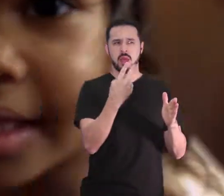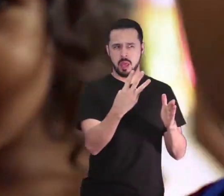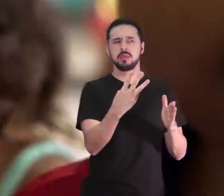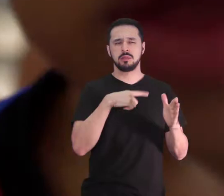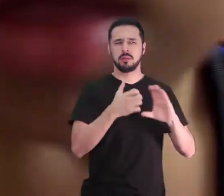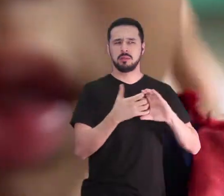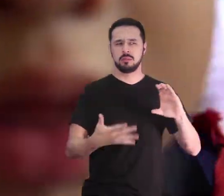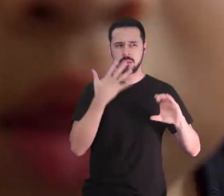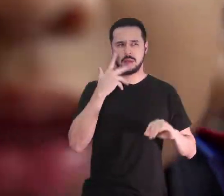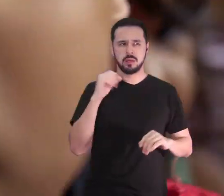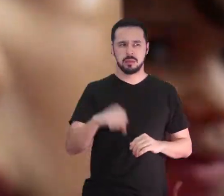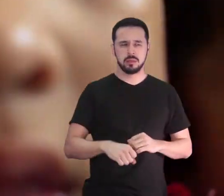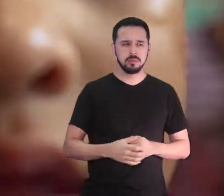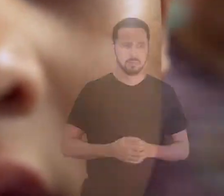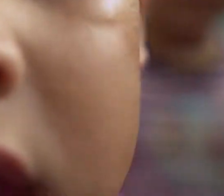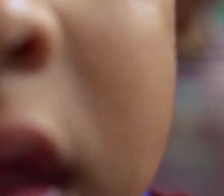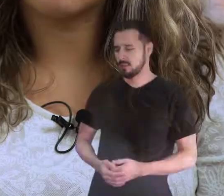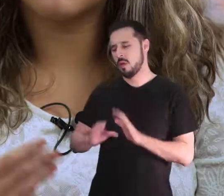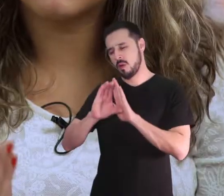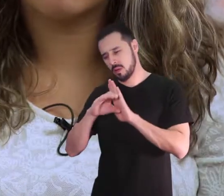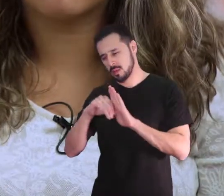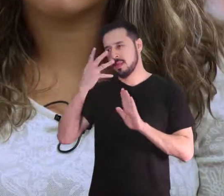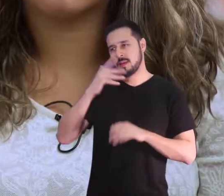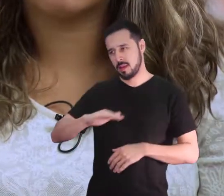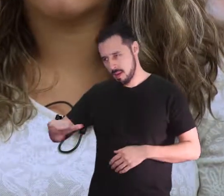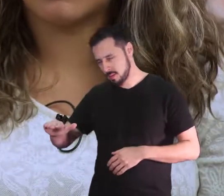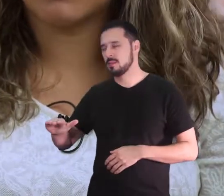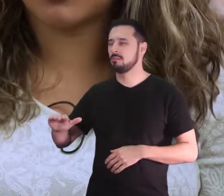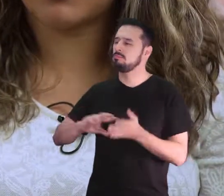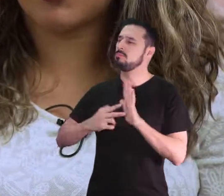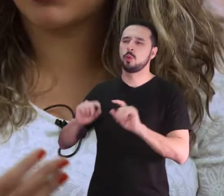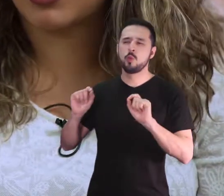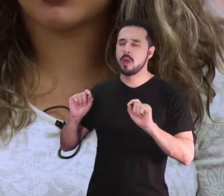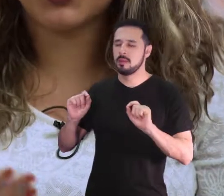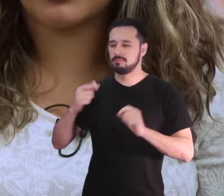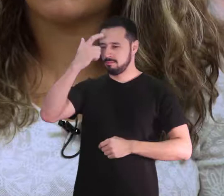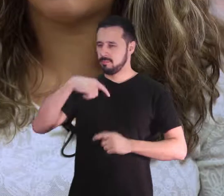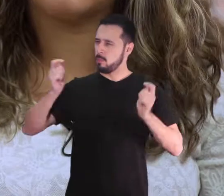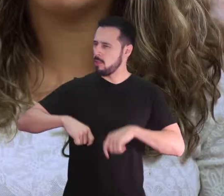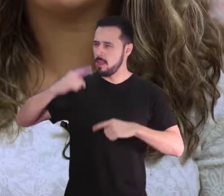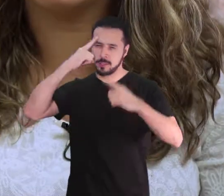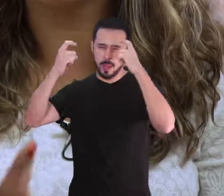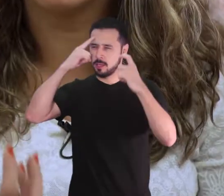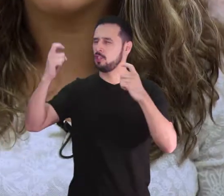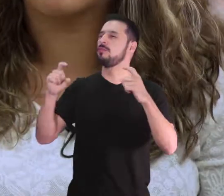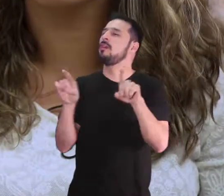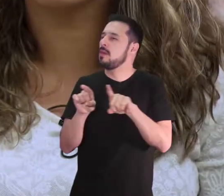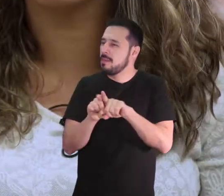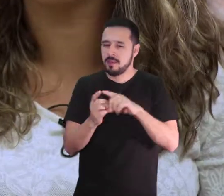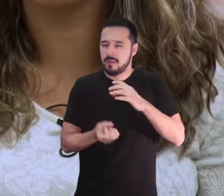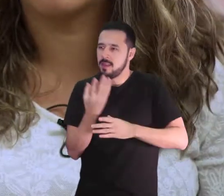gente encontra sim, pode ver infância. Tem uma concepção de criança, né, potente, criativa e